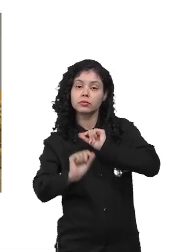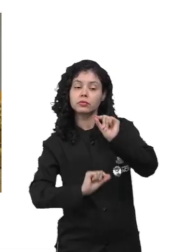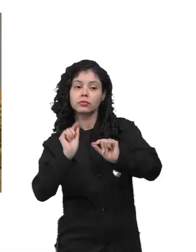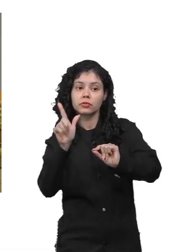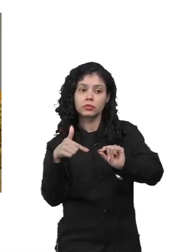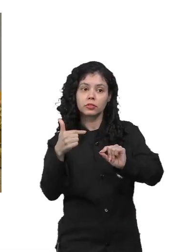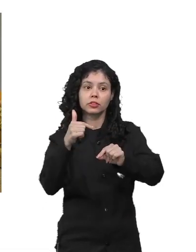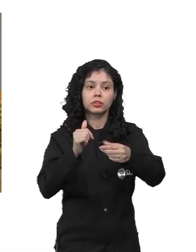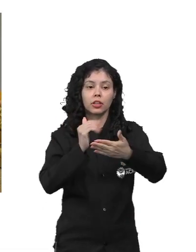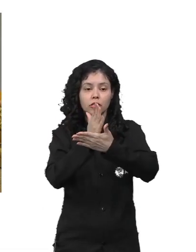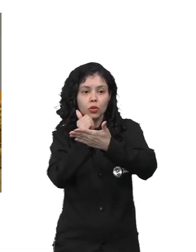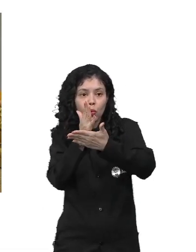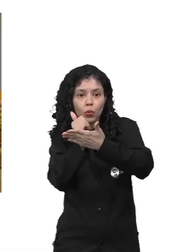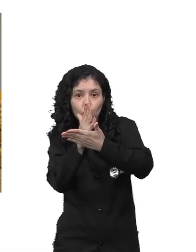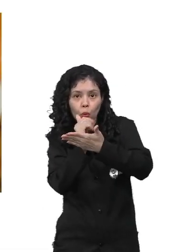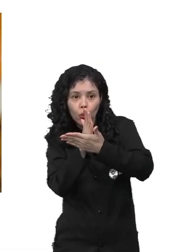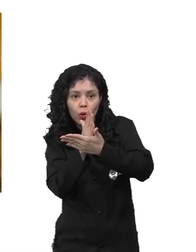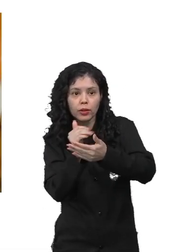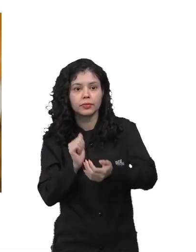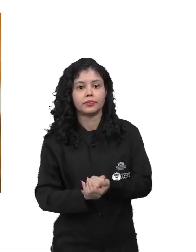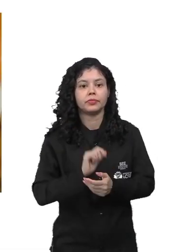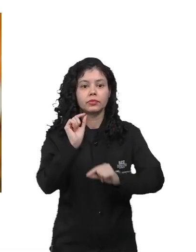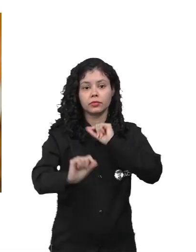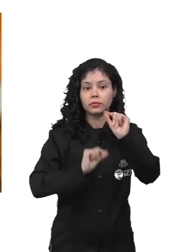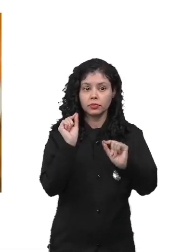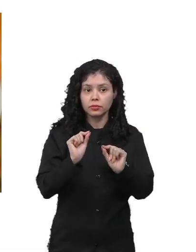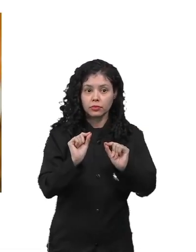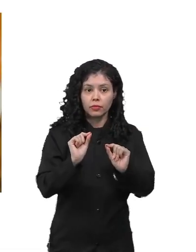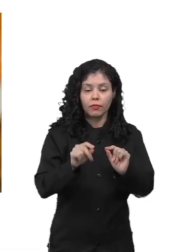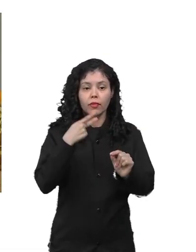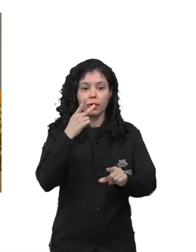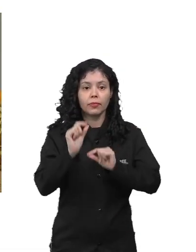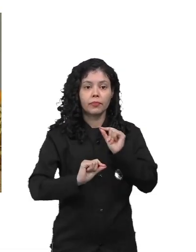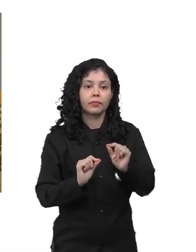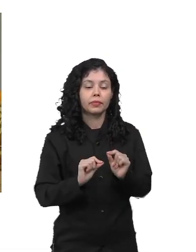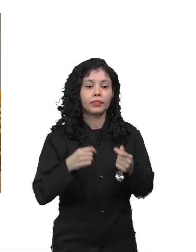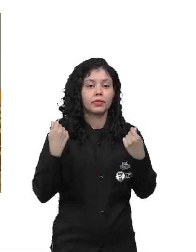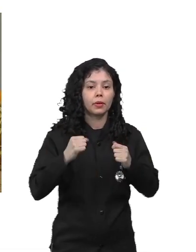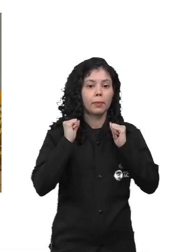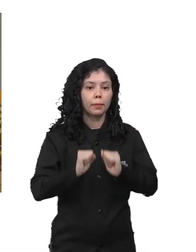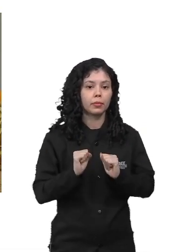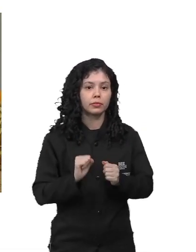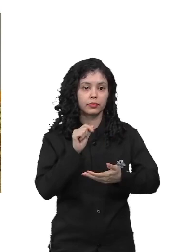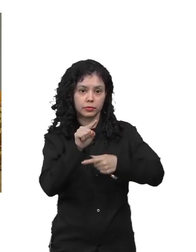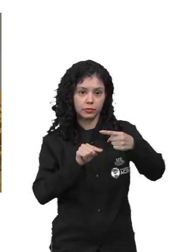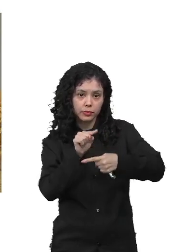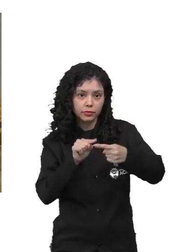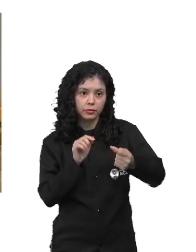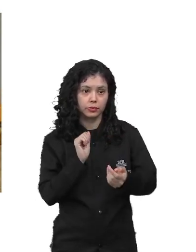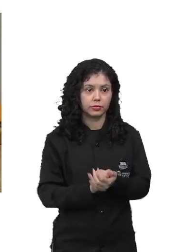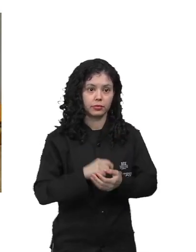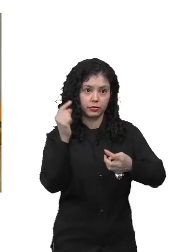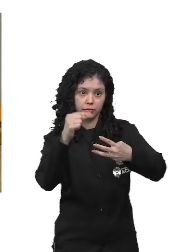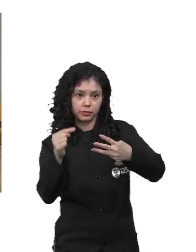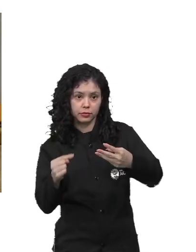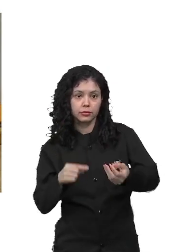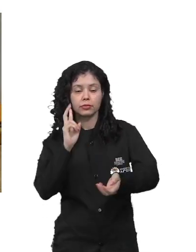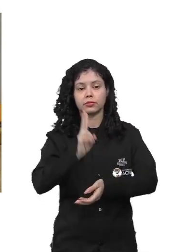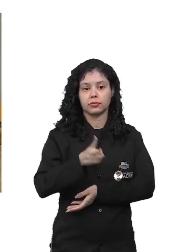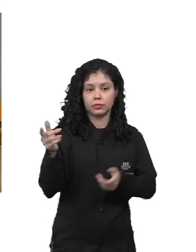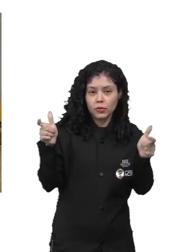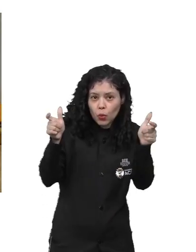a divisibilidade. A divisibilidade, ela fala que a matéria ela pode ser dividida em partes cada